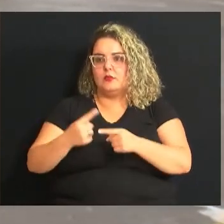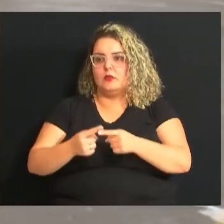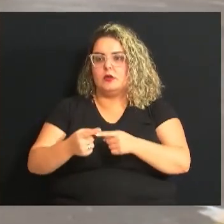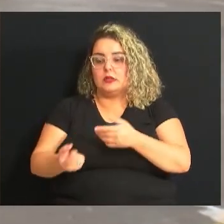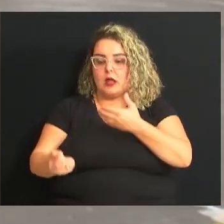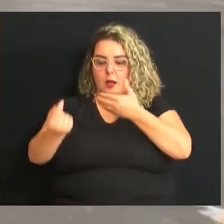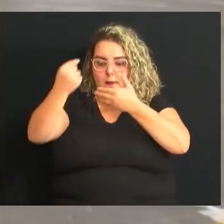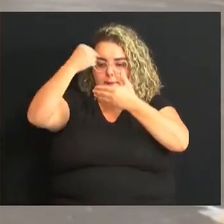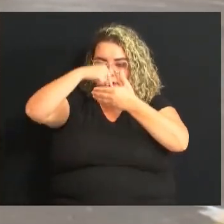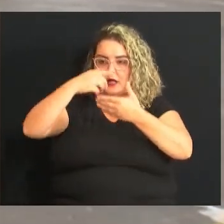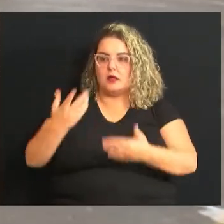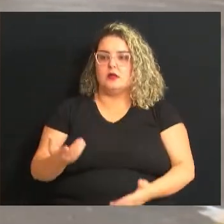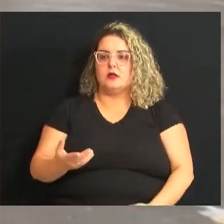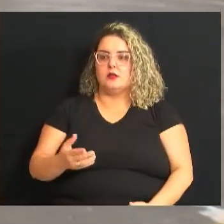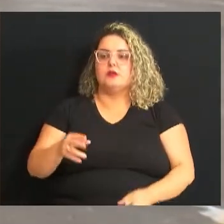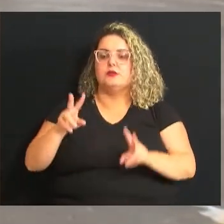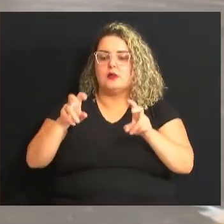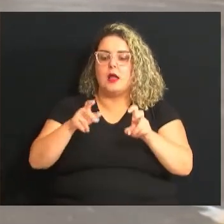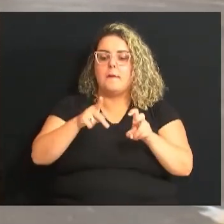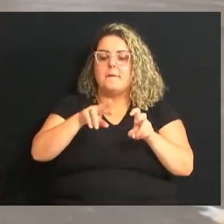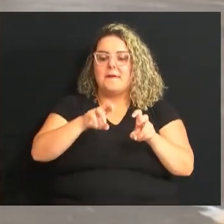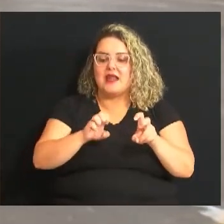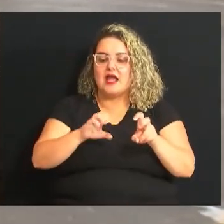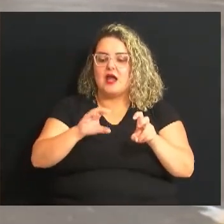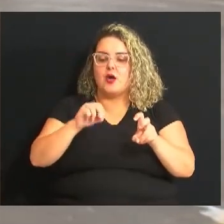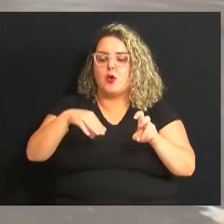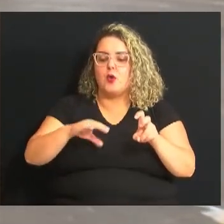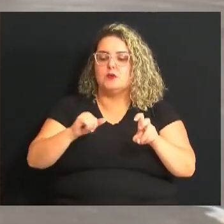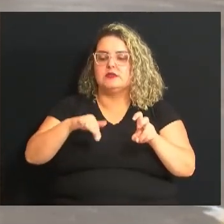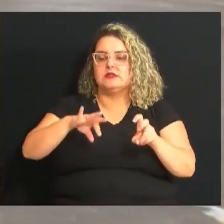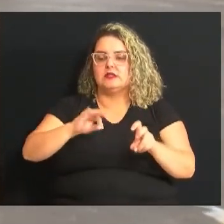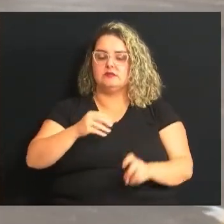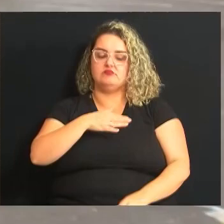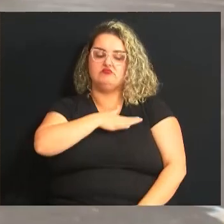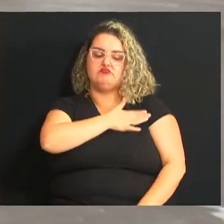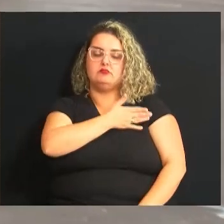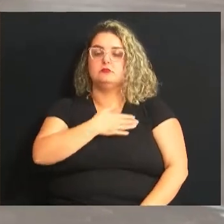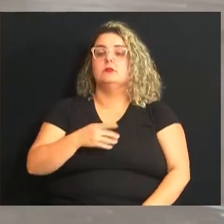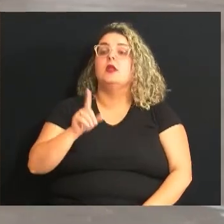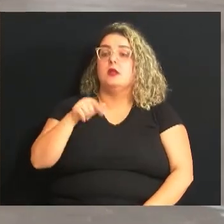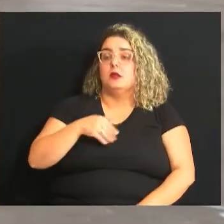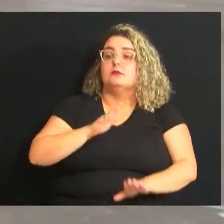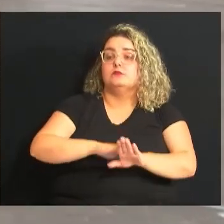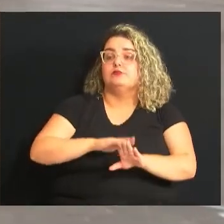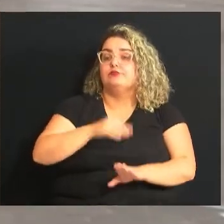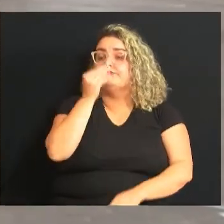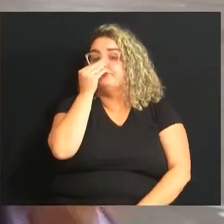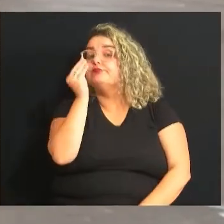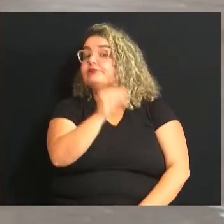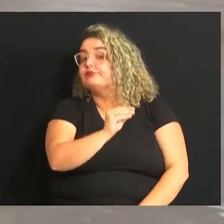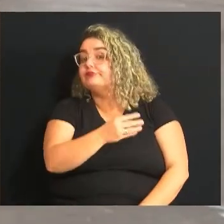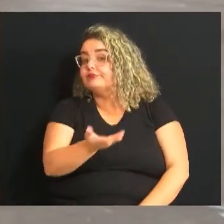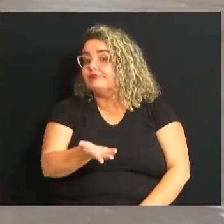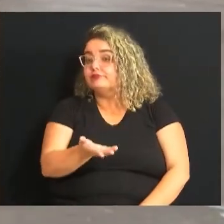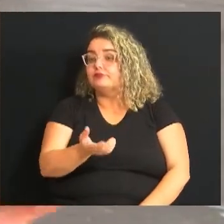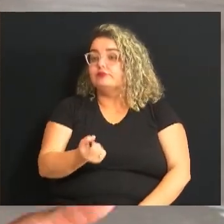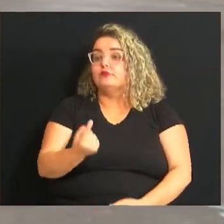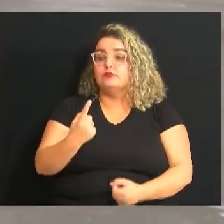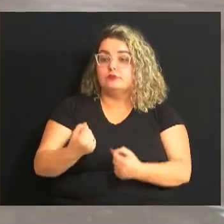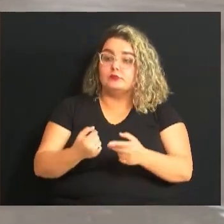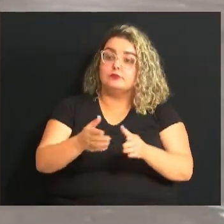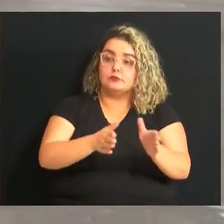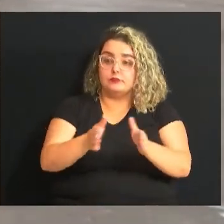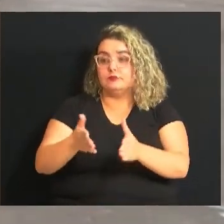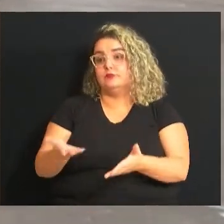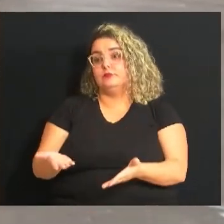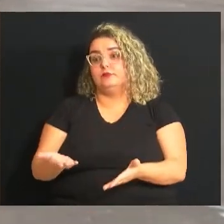porque está introjetado, isso que nós chamamos de preconceito. E ele se manifesta através do ato discriminatório, que, como disse, em